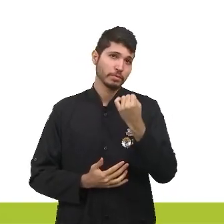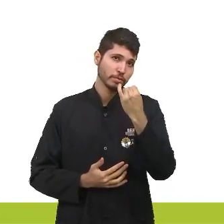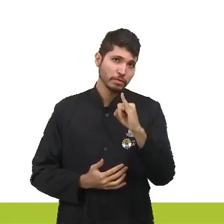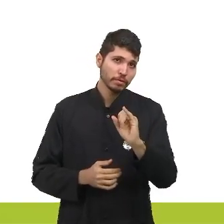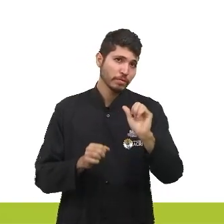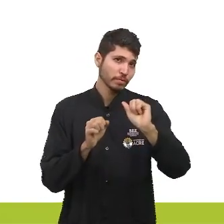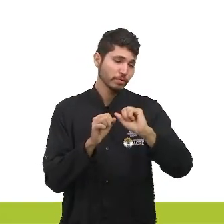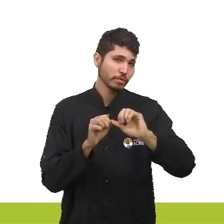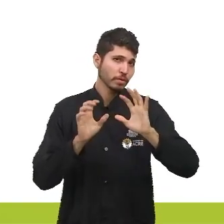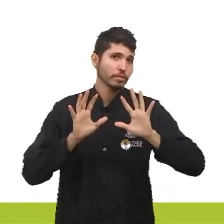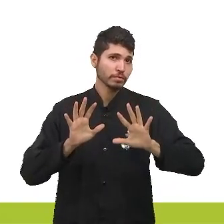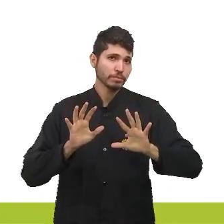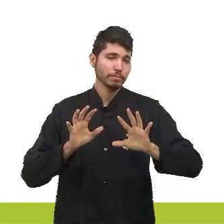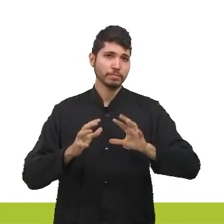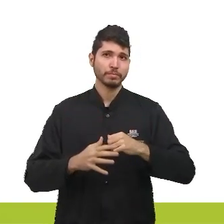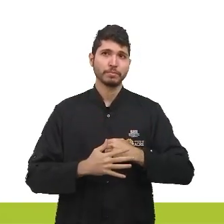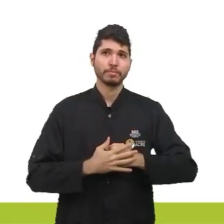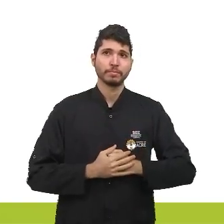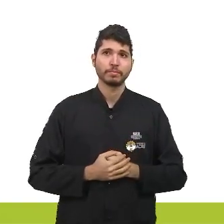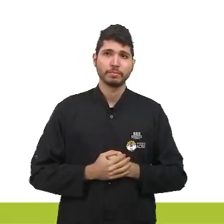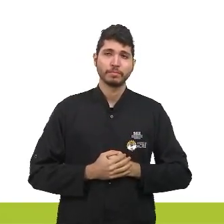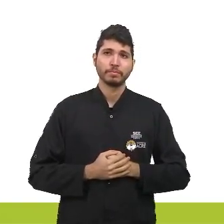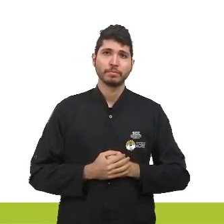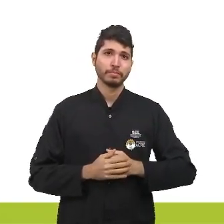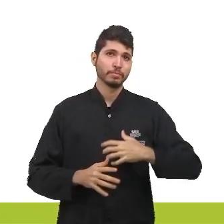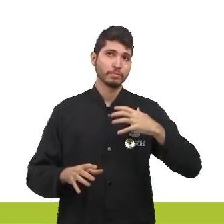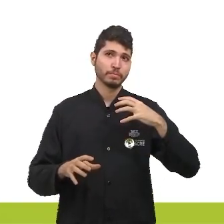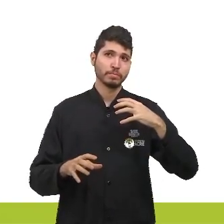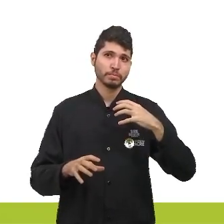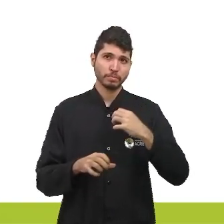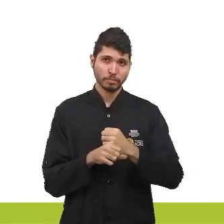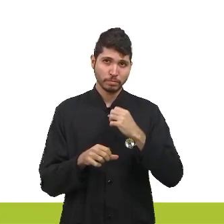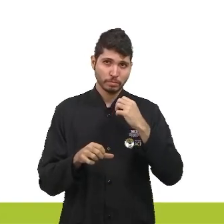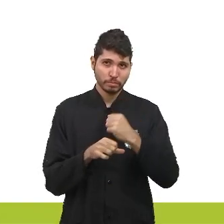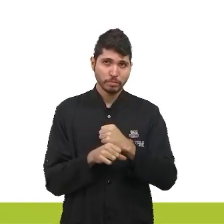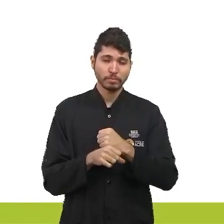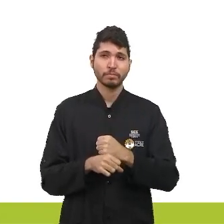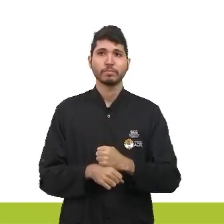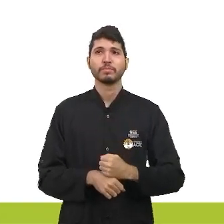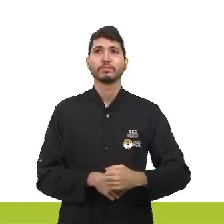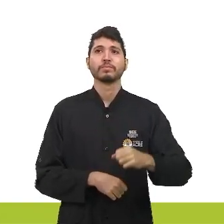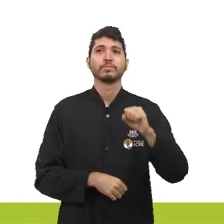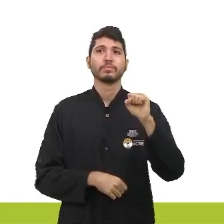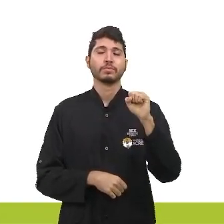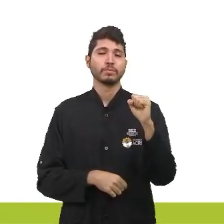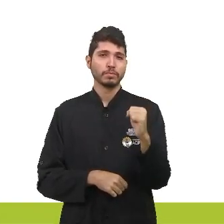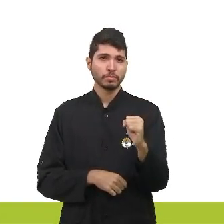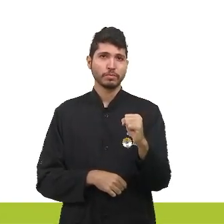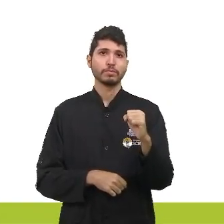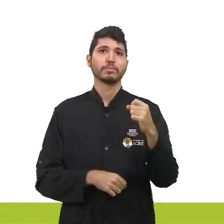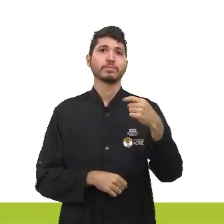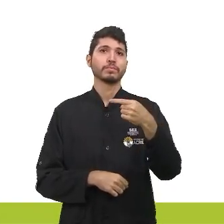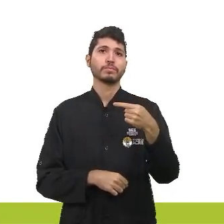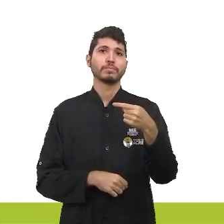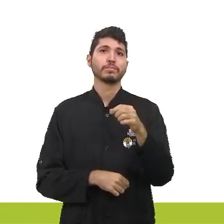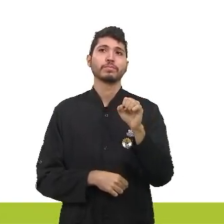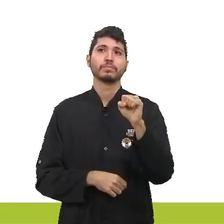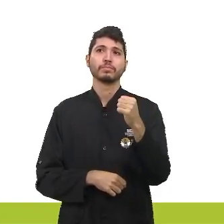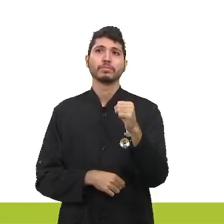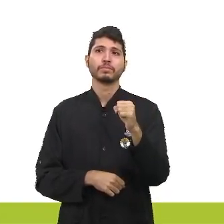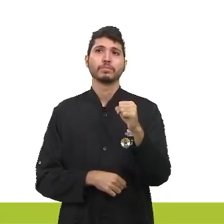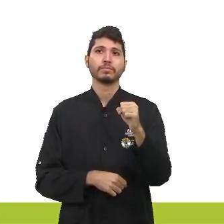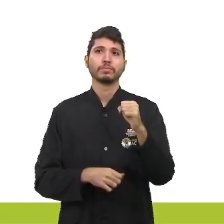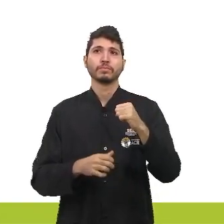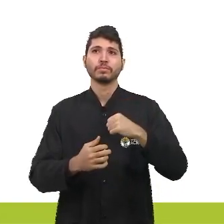fizer essas contas, você vai obter aqui 8 menos 8 igual a 2,